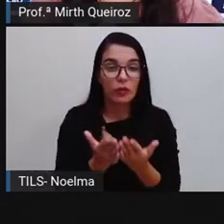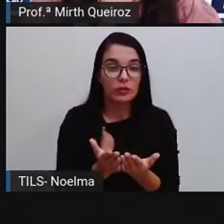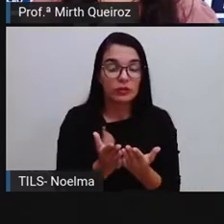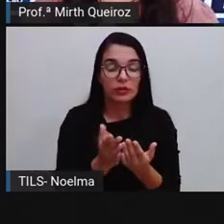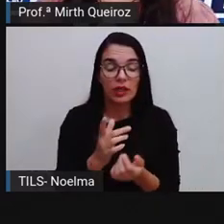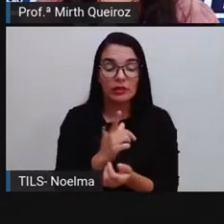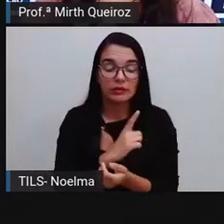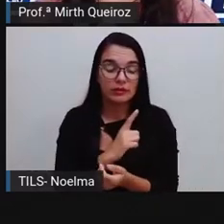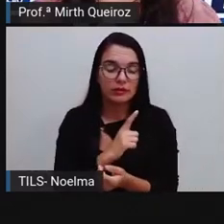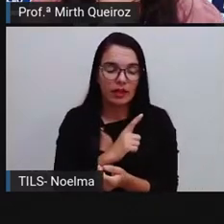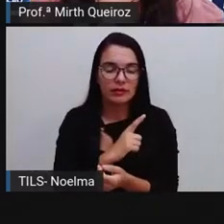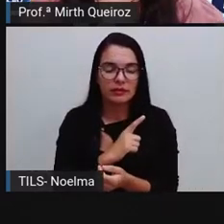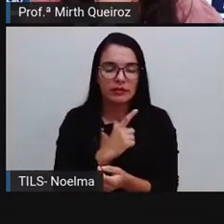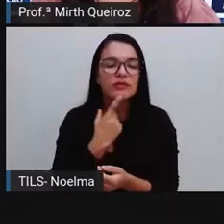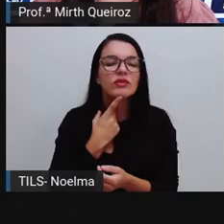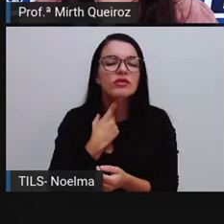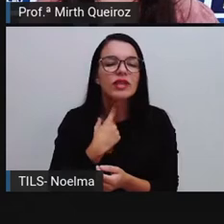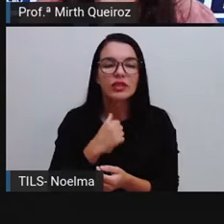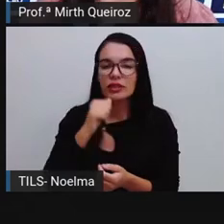nós estamos